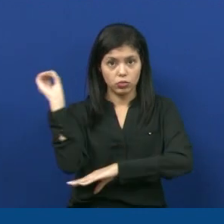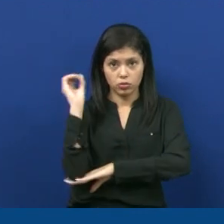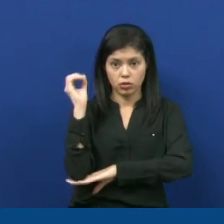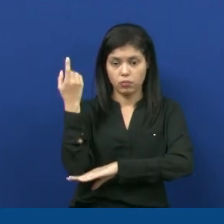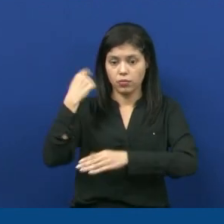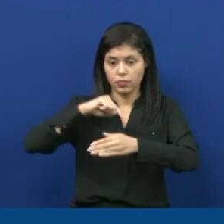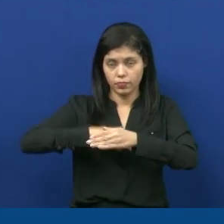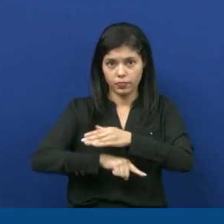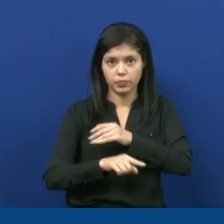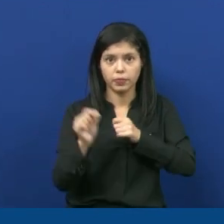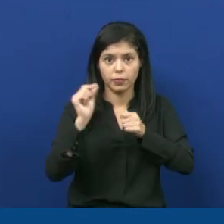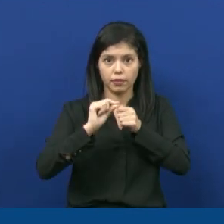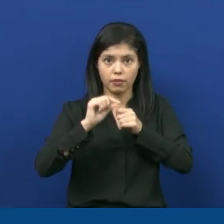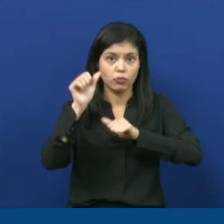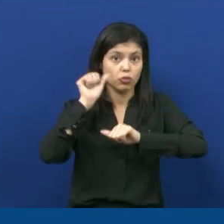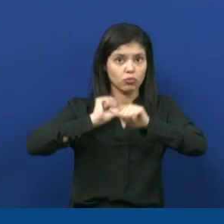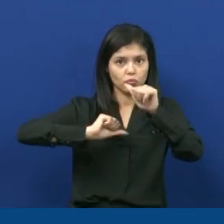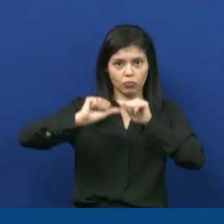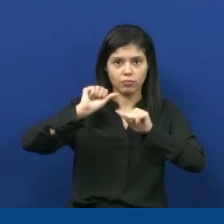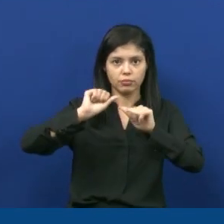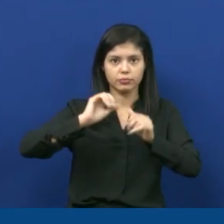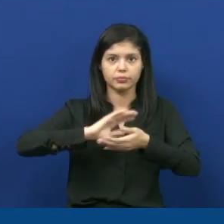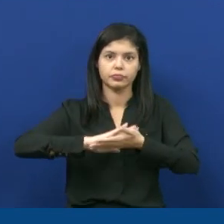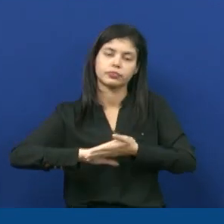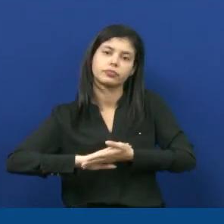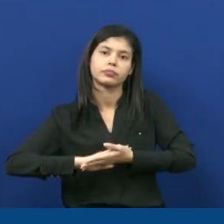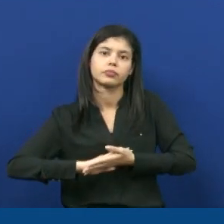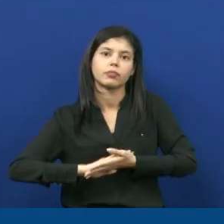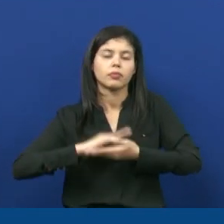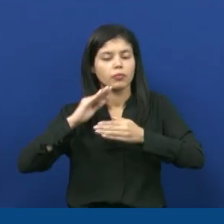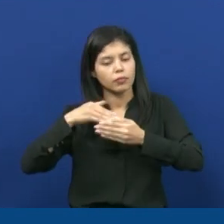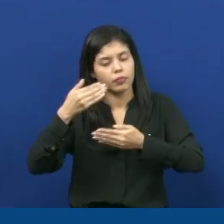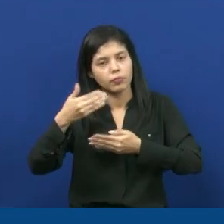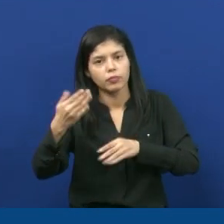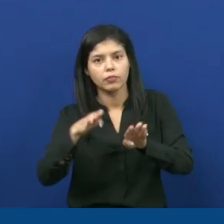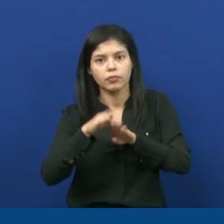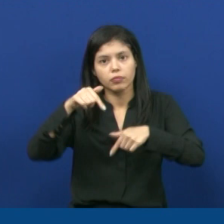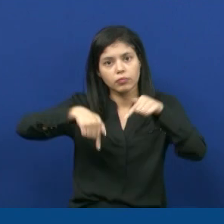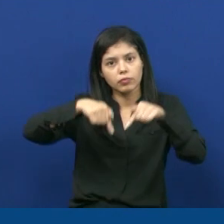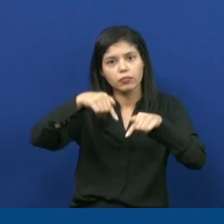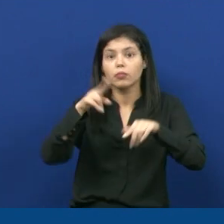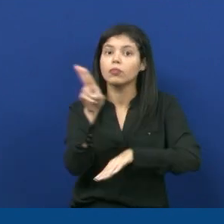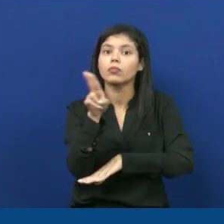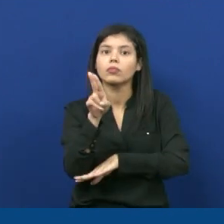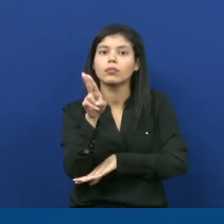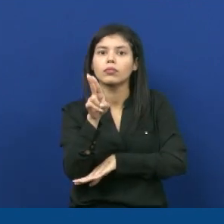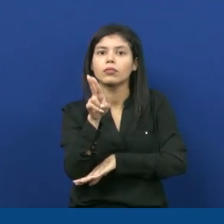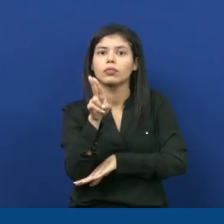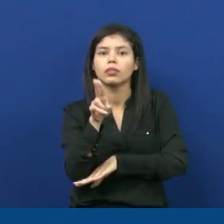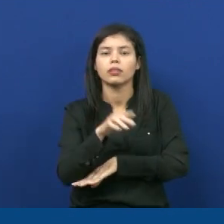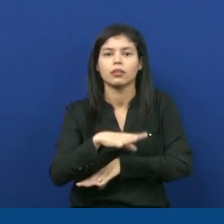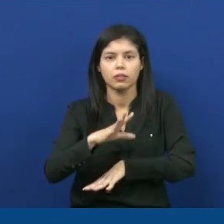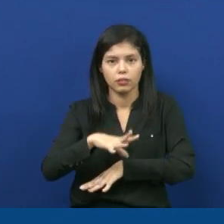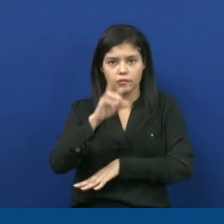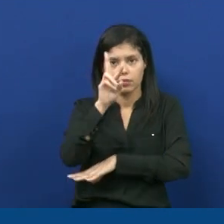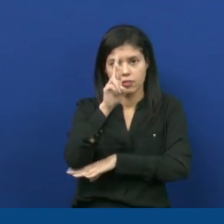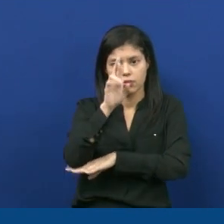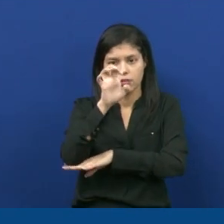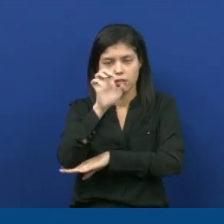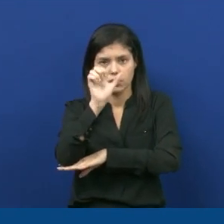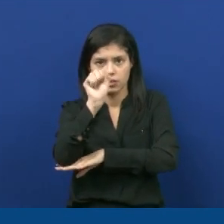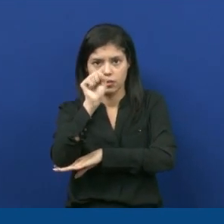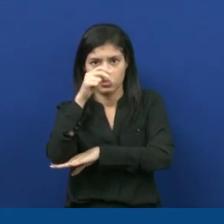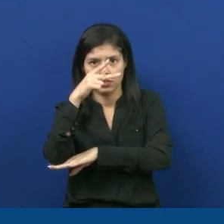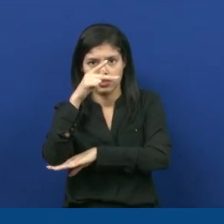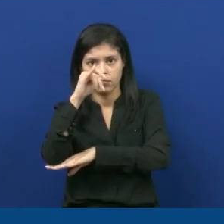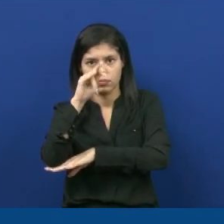nosso organismo e faça processos químicos. A esse processo químico nós damos o nome de respiração